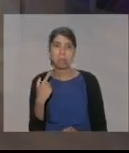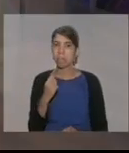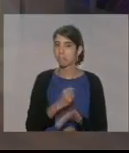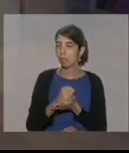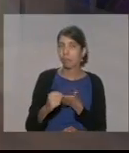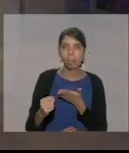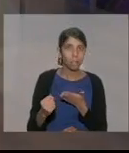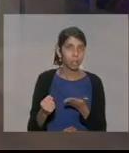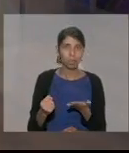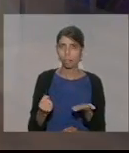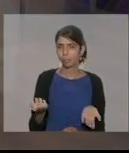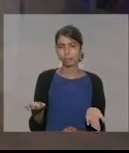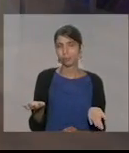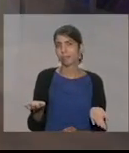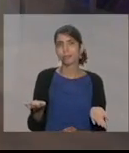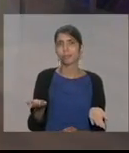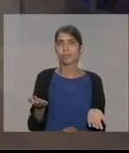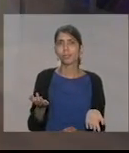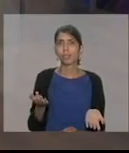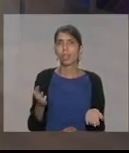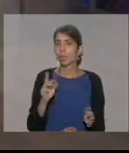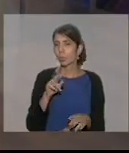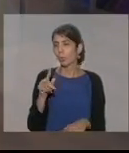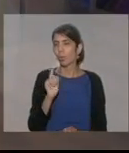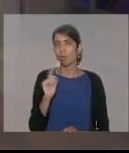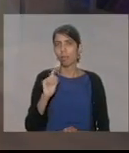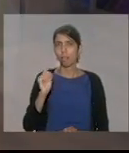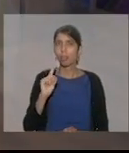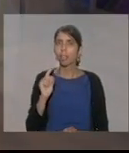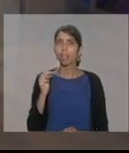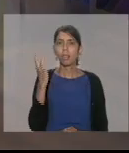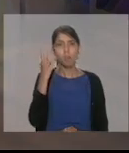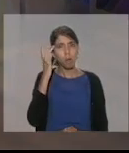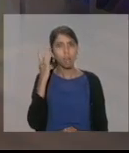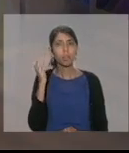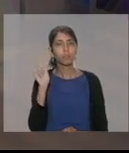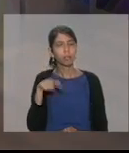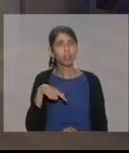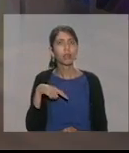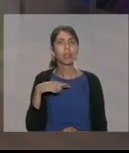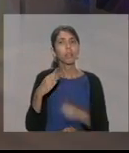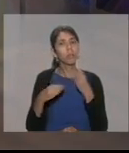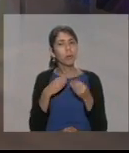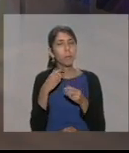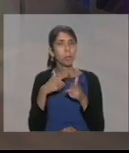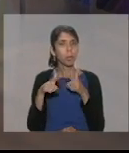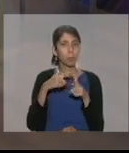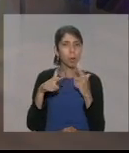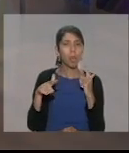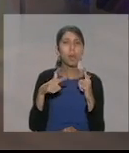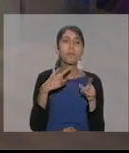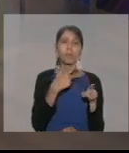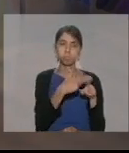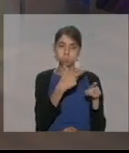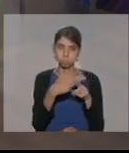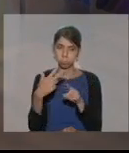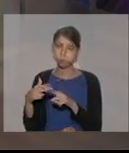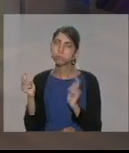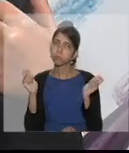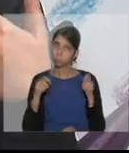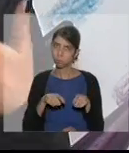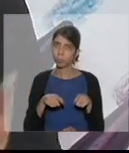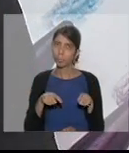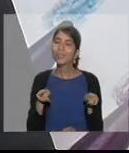mesmo. Entendeu? Então, não é por aí. Eu acho que é a forma mesmo como os obstáculos vão sendo vencidos. E